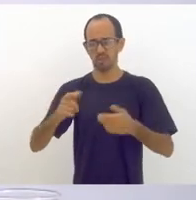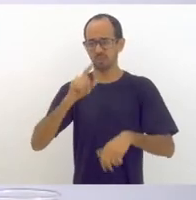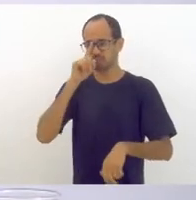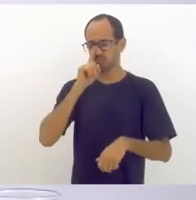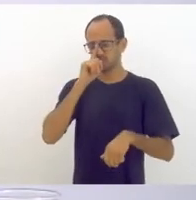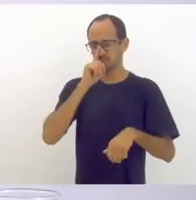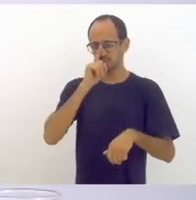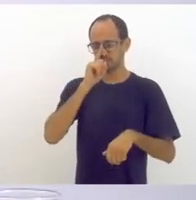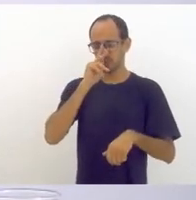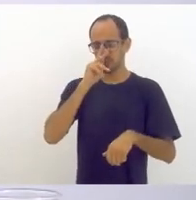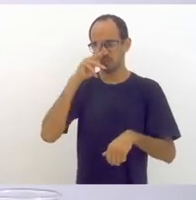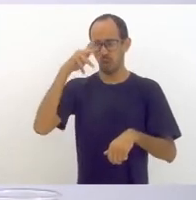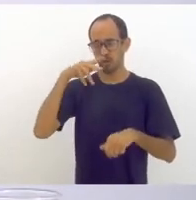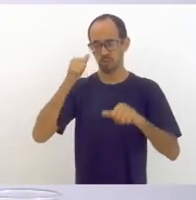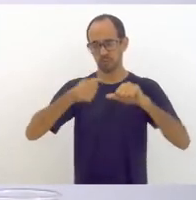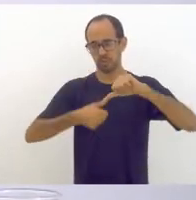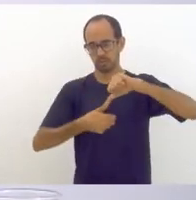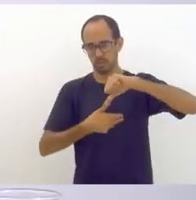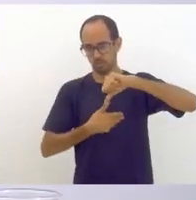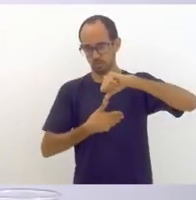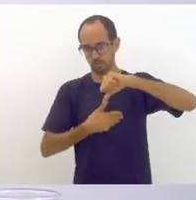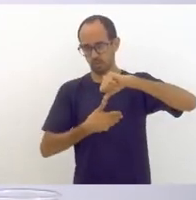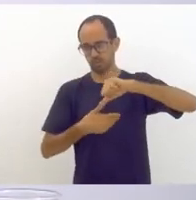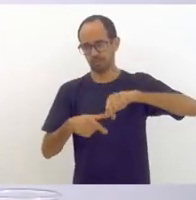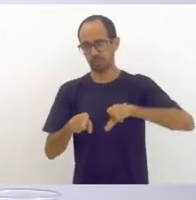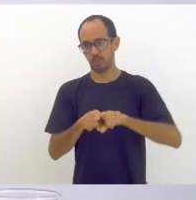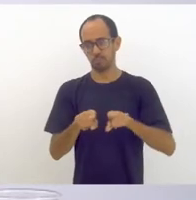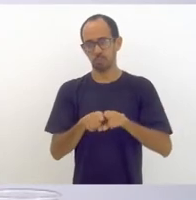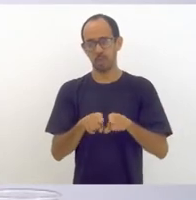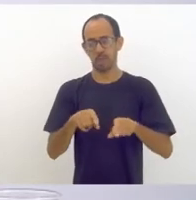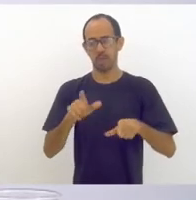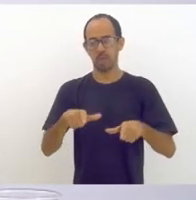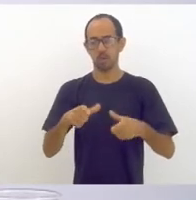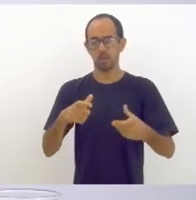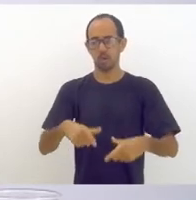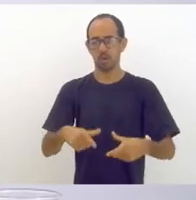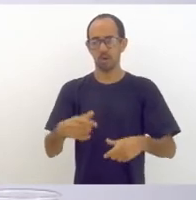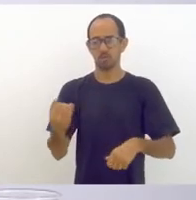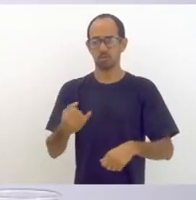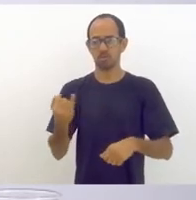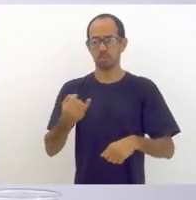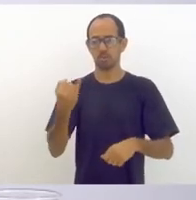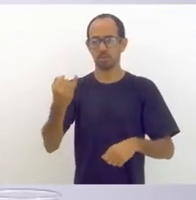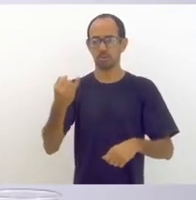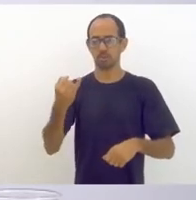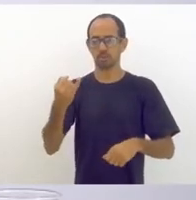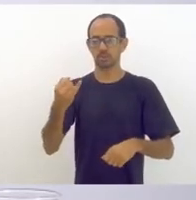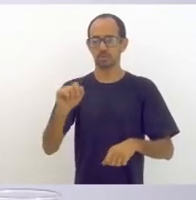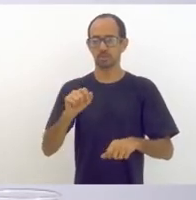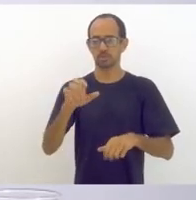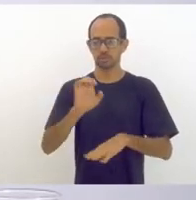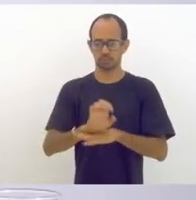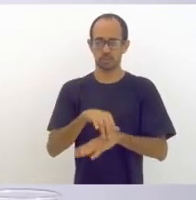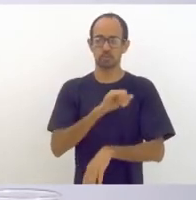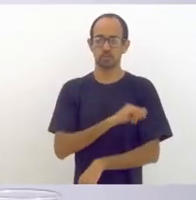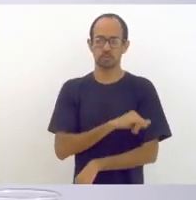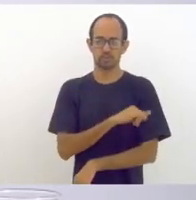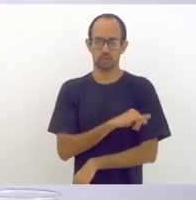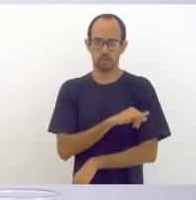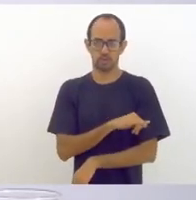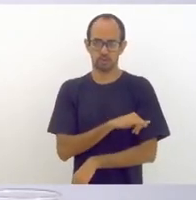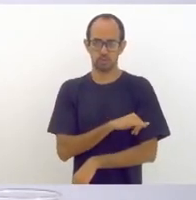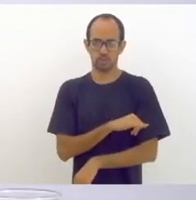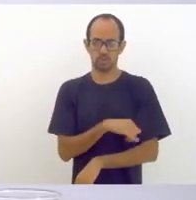ameaçados no mundo. E quero destacar que também é uma área importante do ponto de vista da segurança hídrica do Estado do Rio de Janeiro. A gente tem